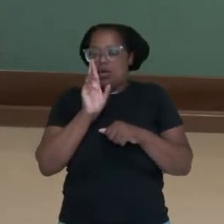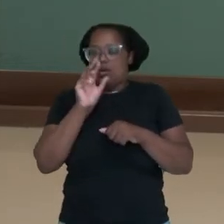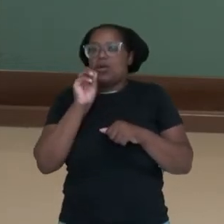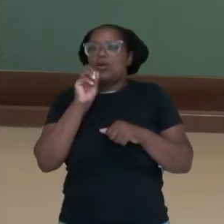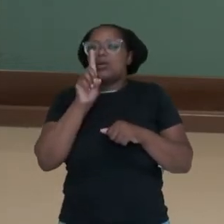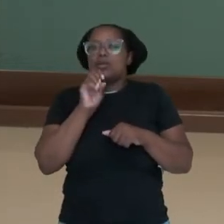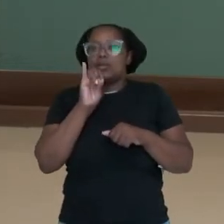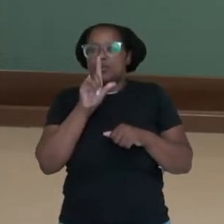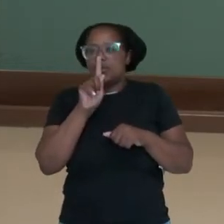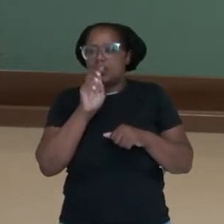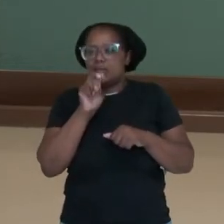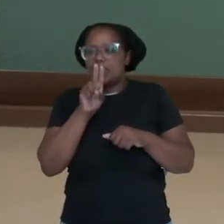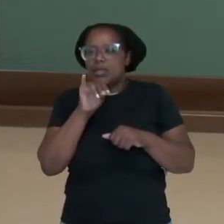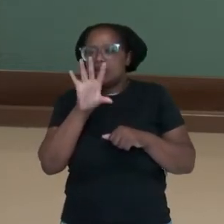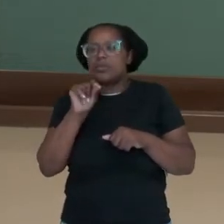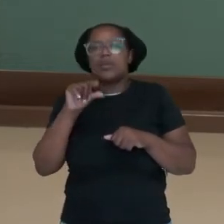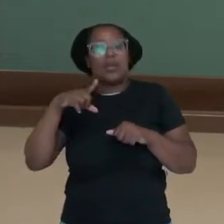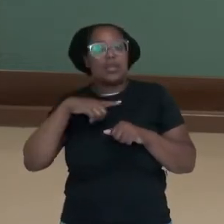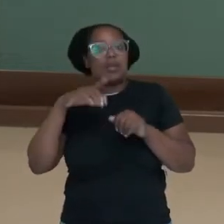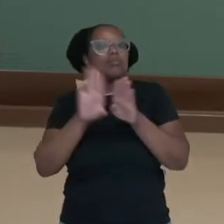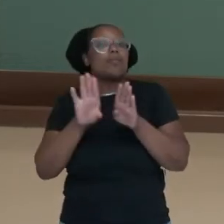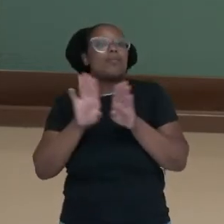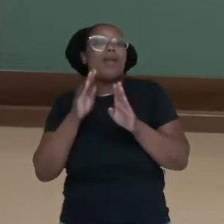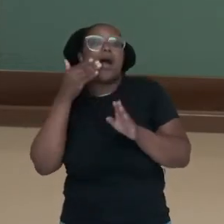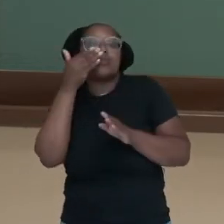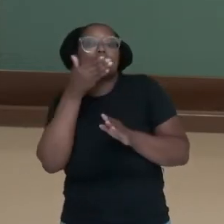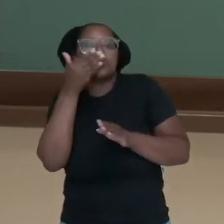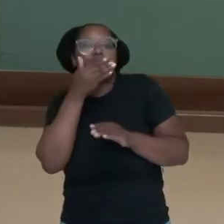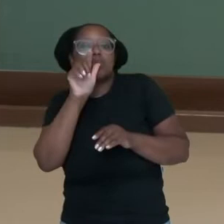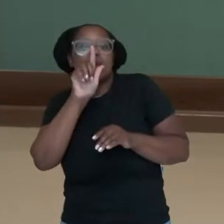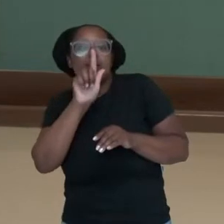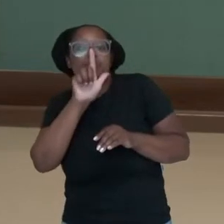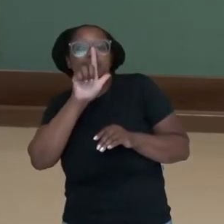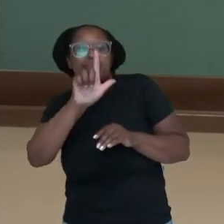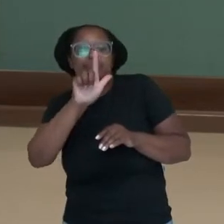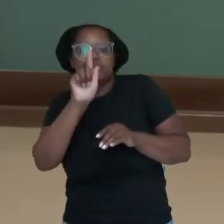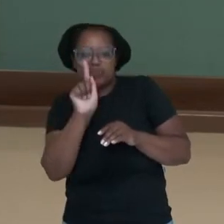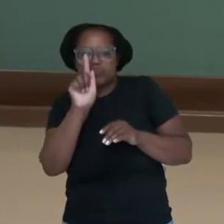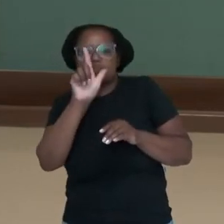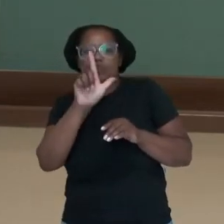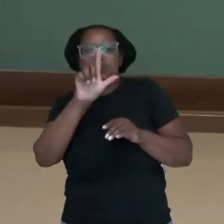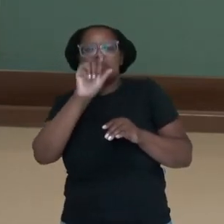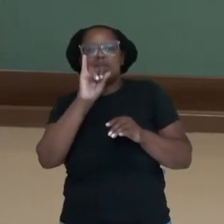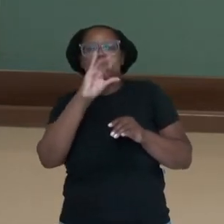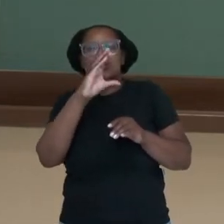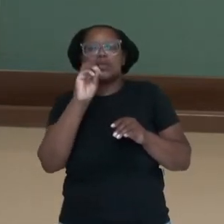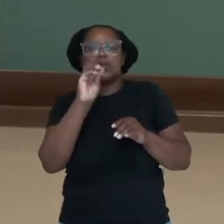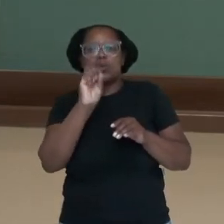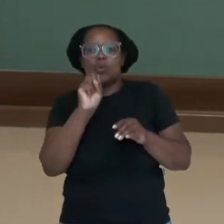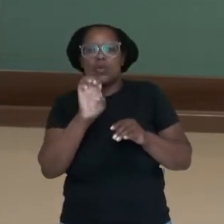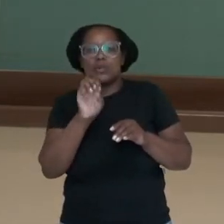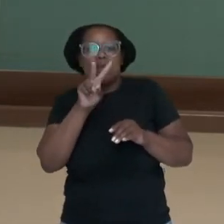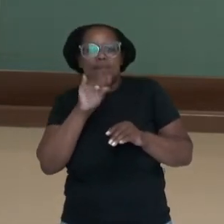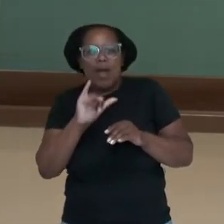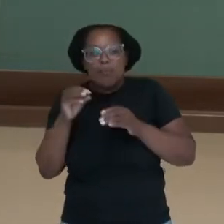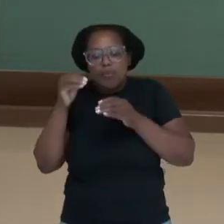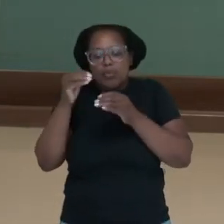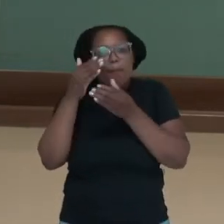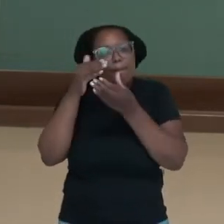importante para ela, açúcar, glicose. A planta não usa o oxigênio, vai para o meio e